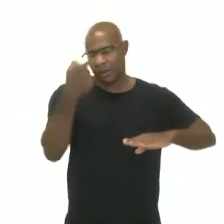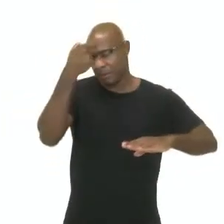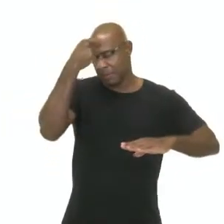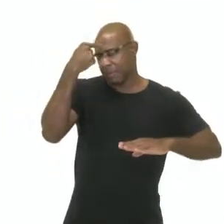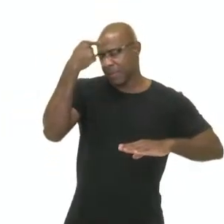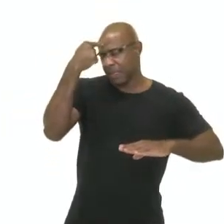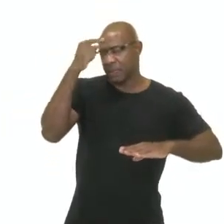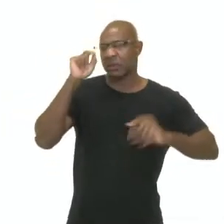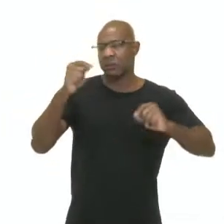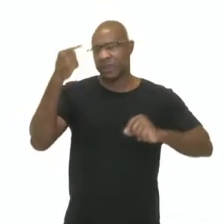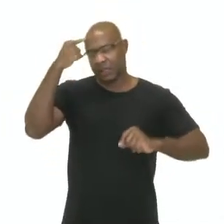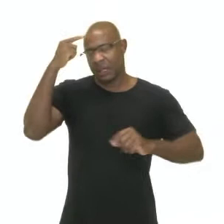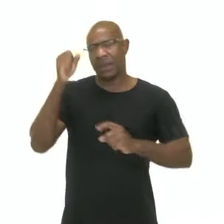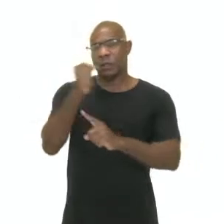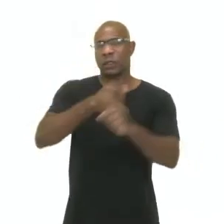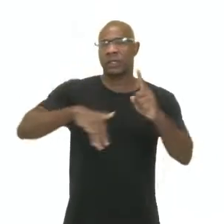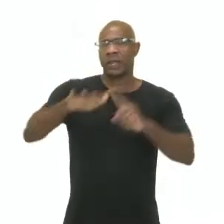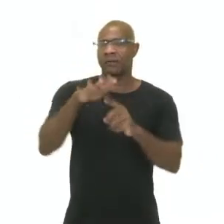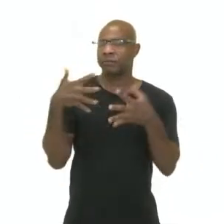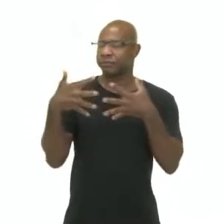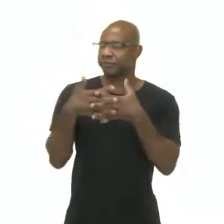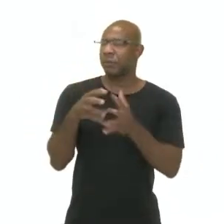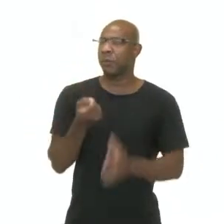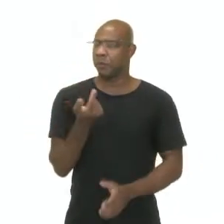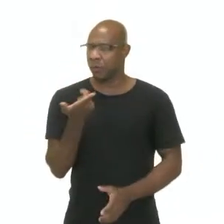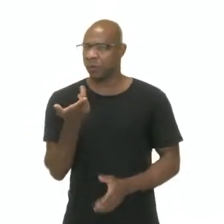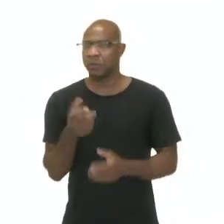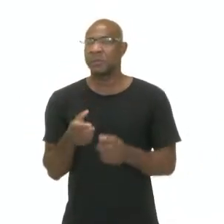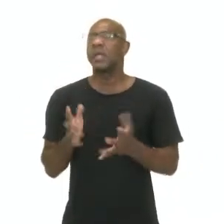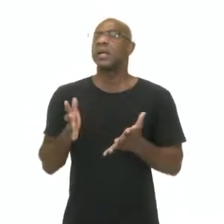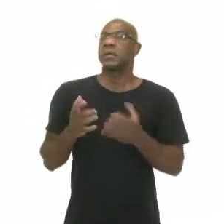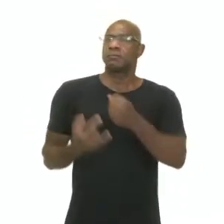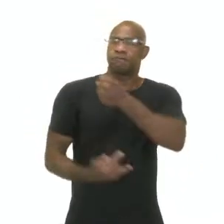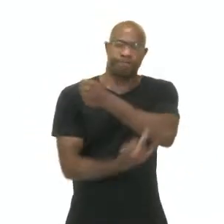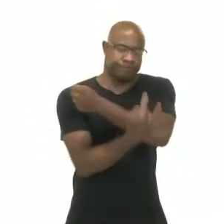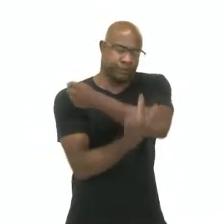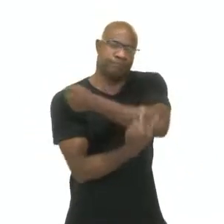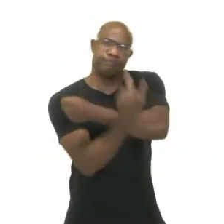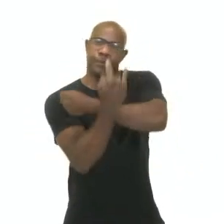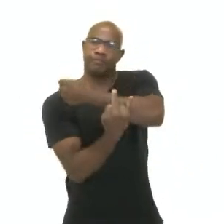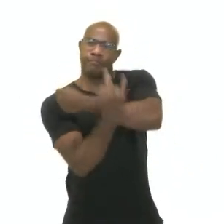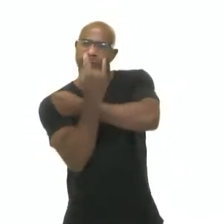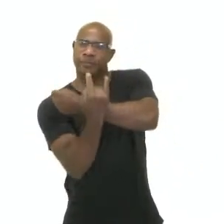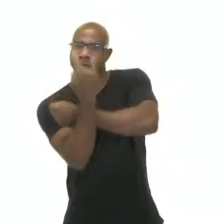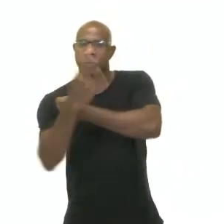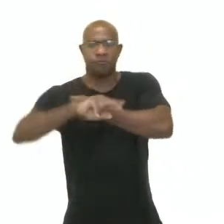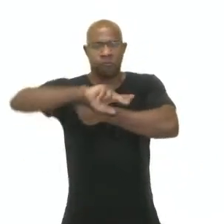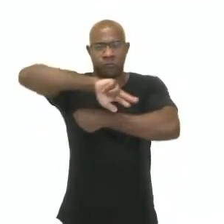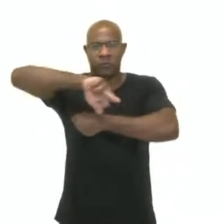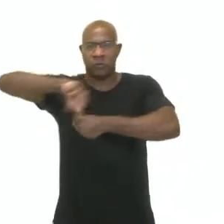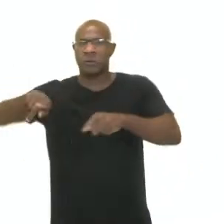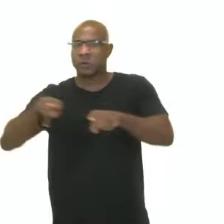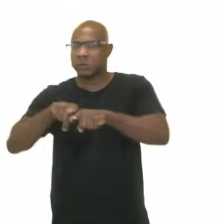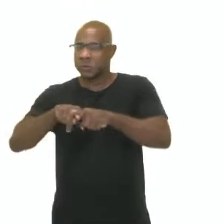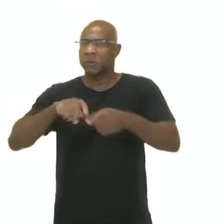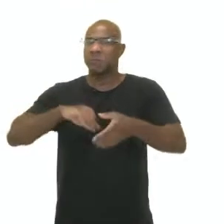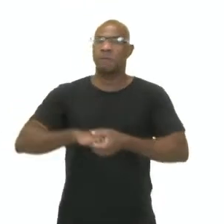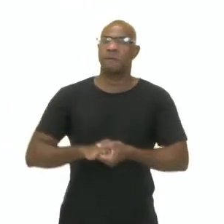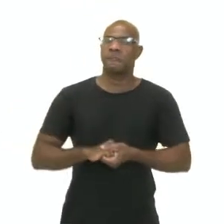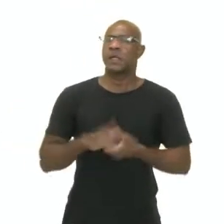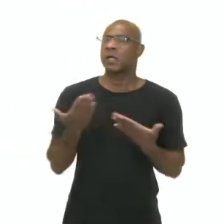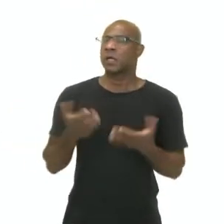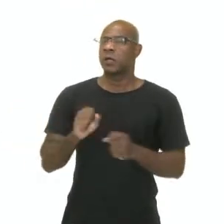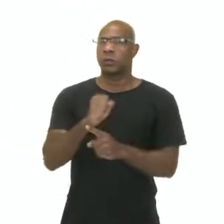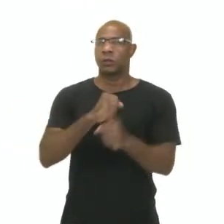sociedade complexa, numa sociedade urbana, numa sociedade diversa e também numa